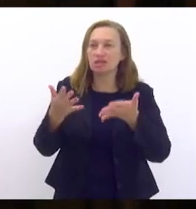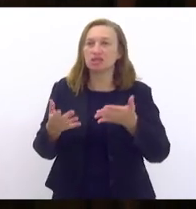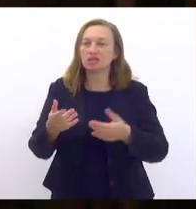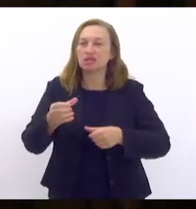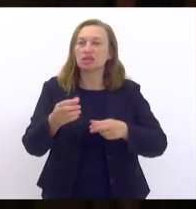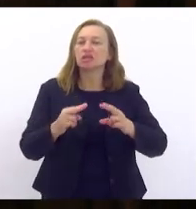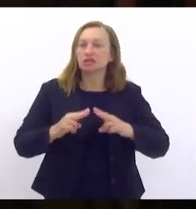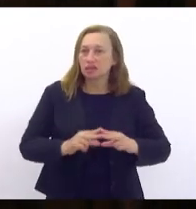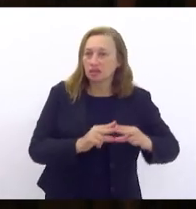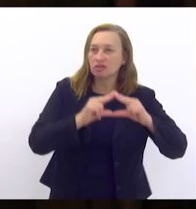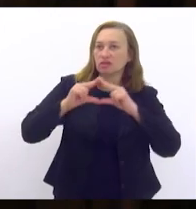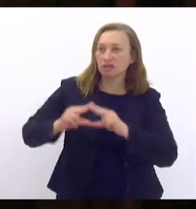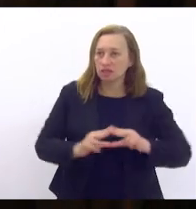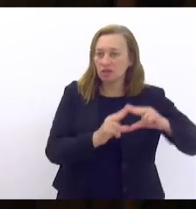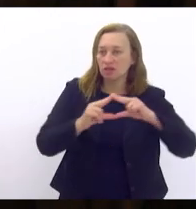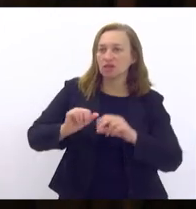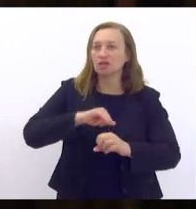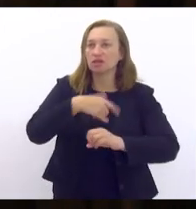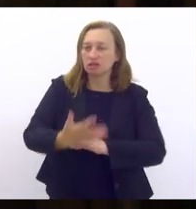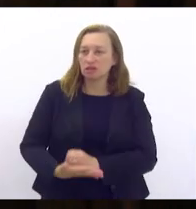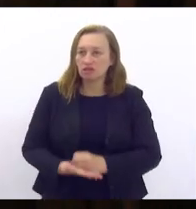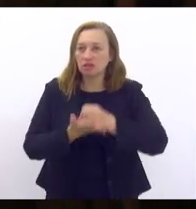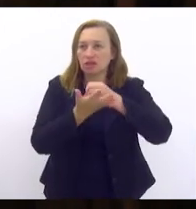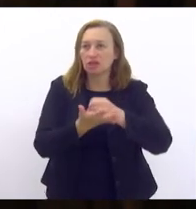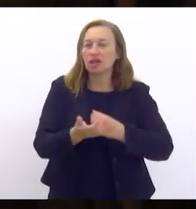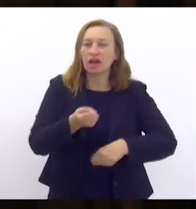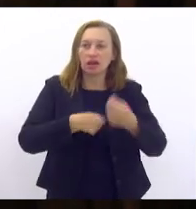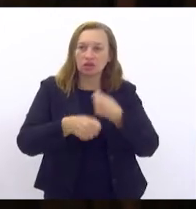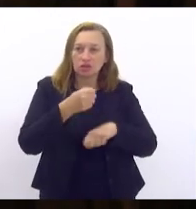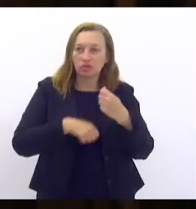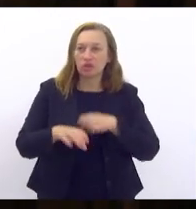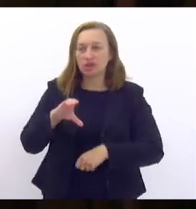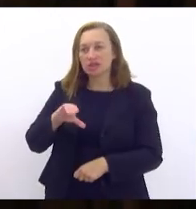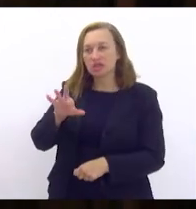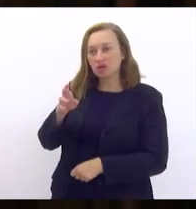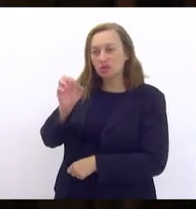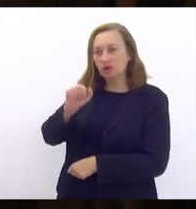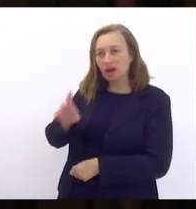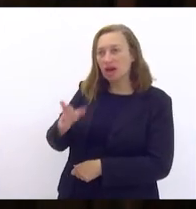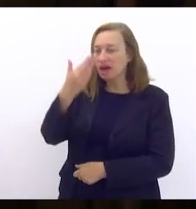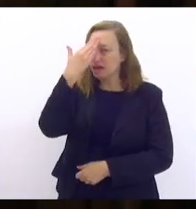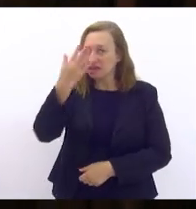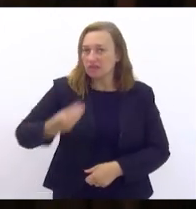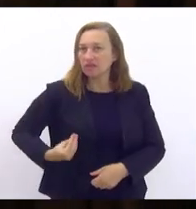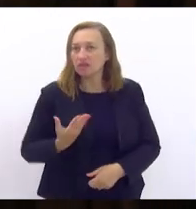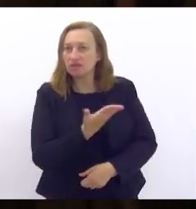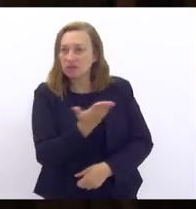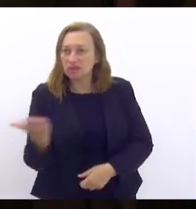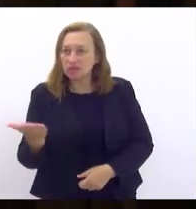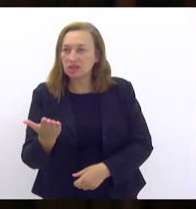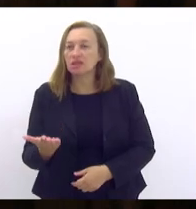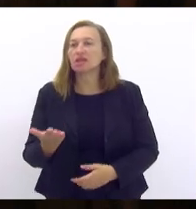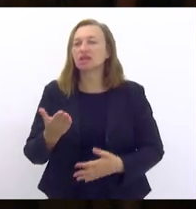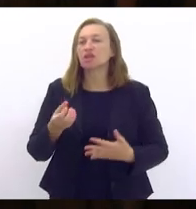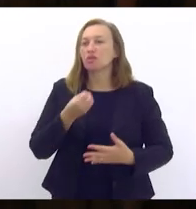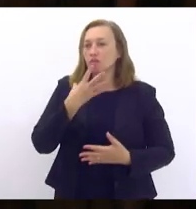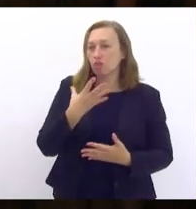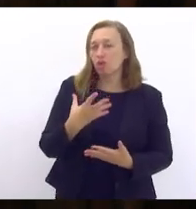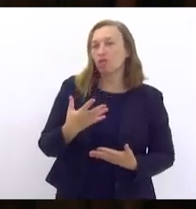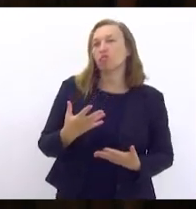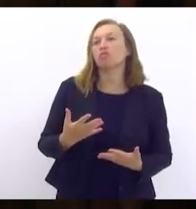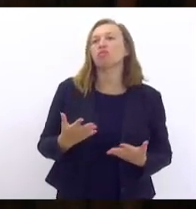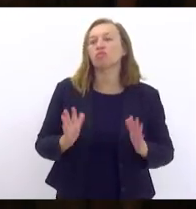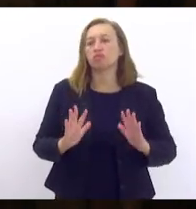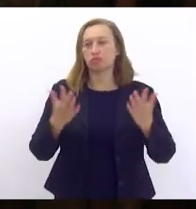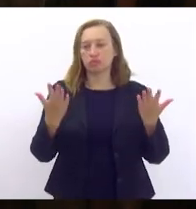o desenvolvimento sustentável a economia circular então agradeço a presença de todos e Desejo a todos um bom evento